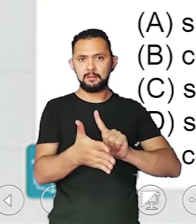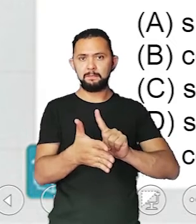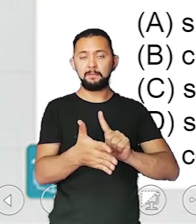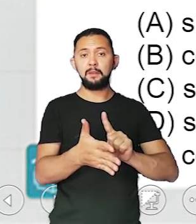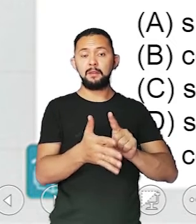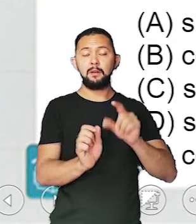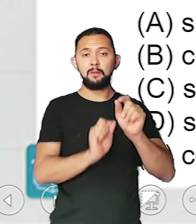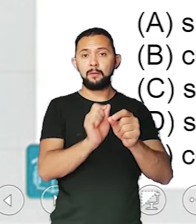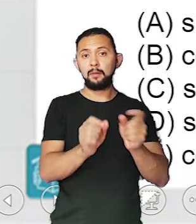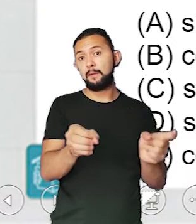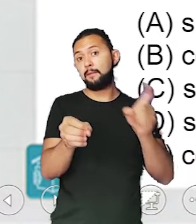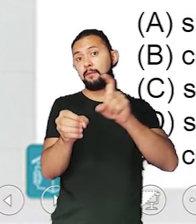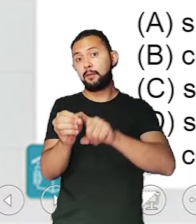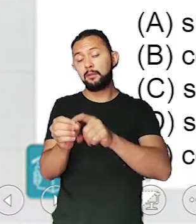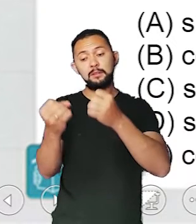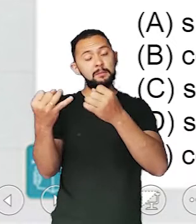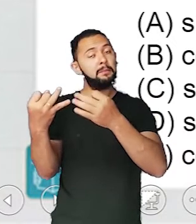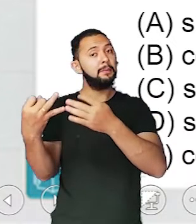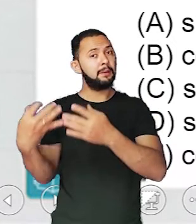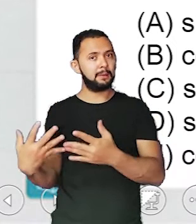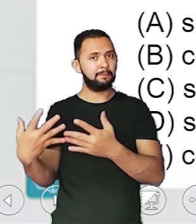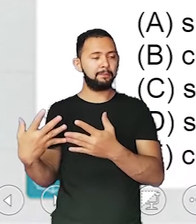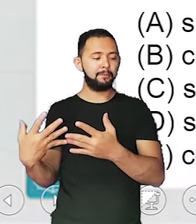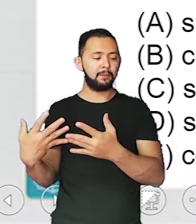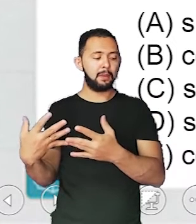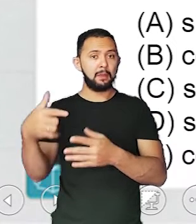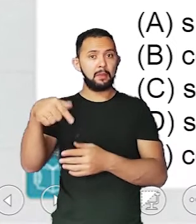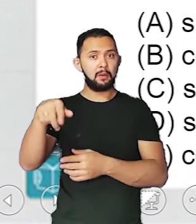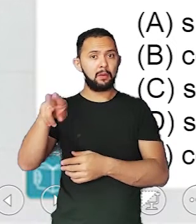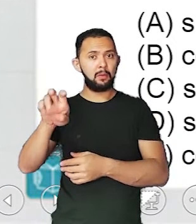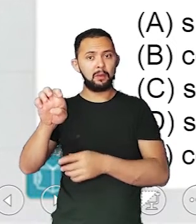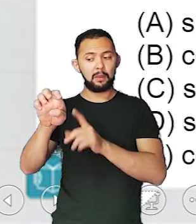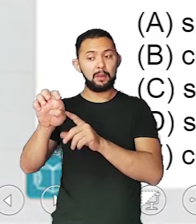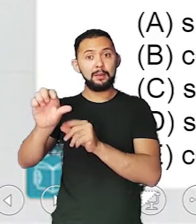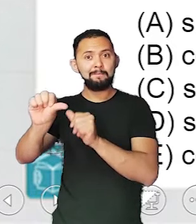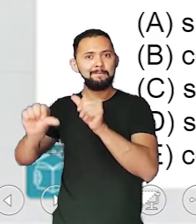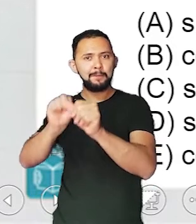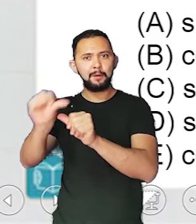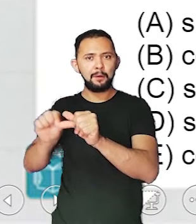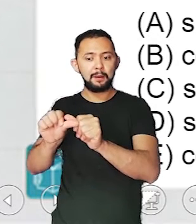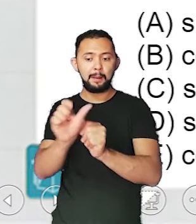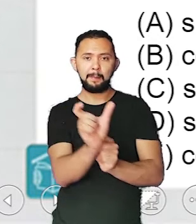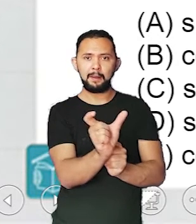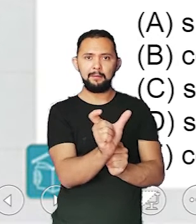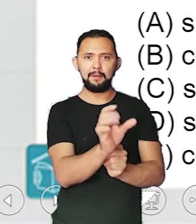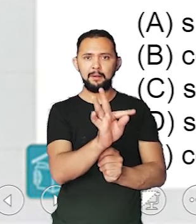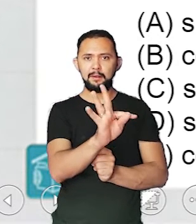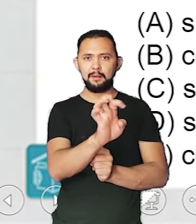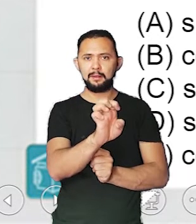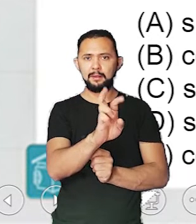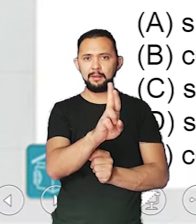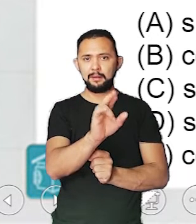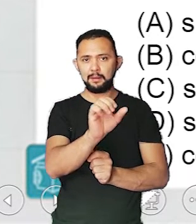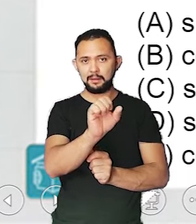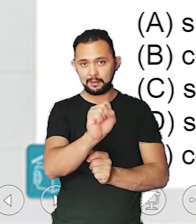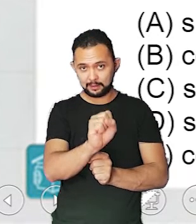Teresa, certo? Teresa é que amava Raimundo. E veja que esse que substitui Teresa, retoma a palavra Teresa, como se fosse o sujeito,